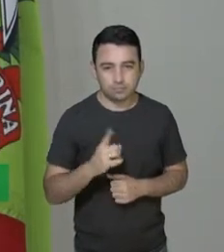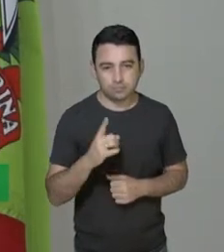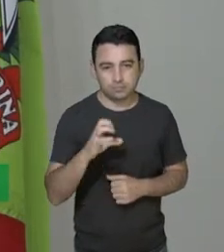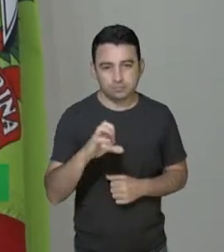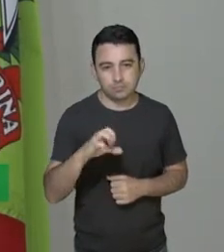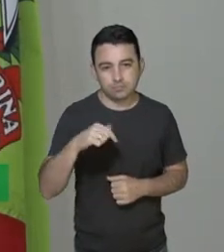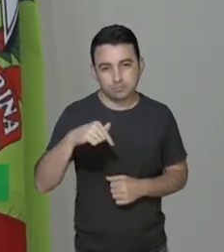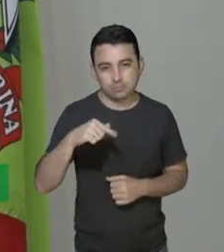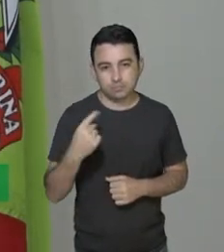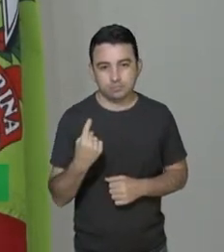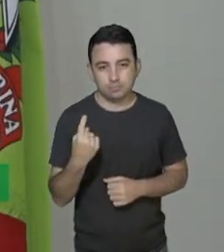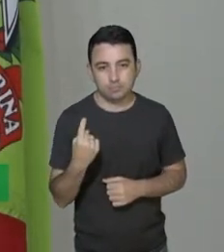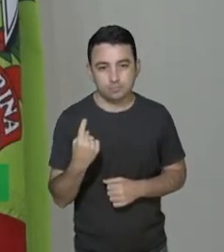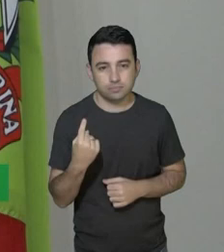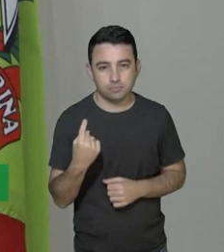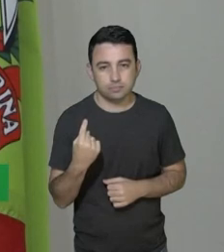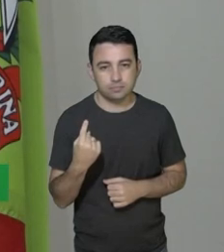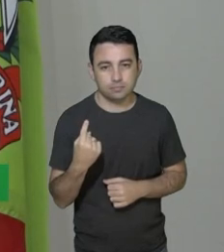1971,